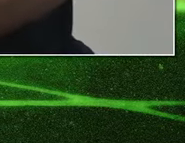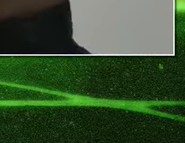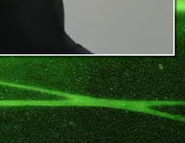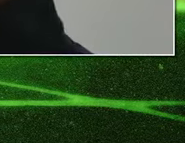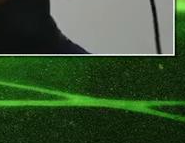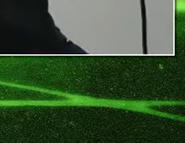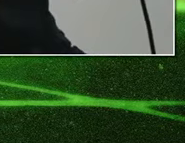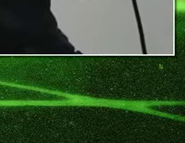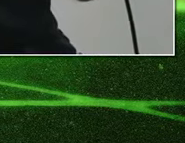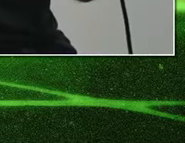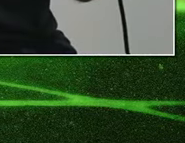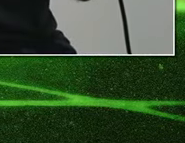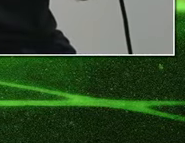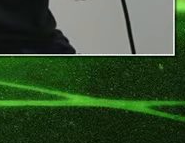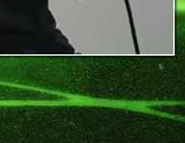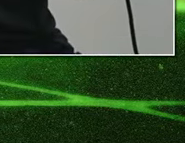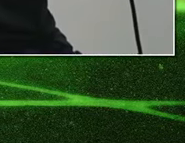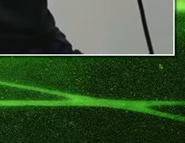Neno